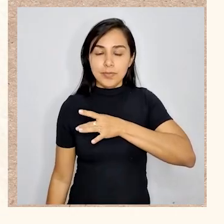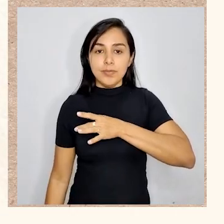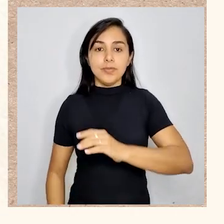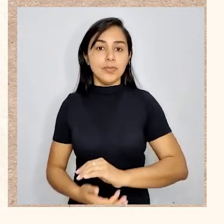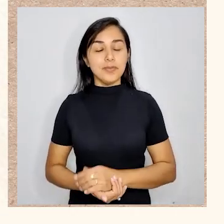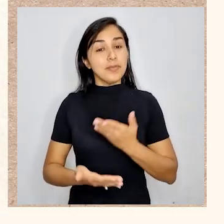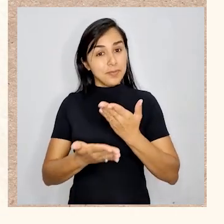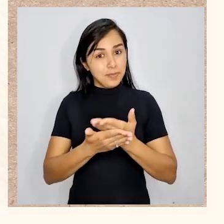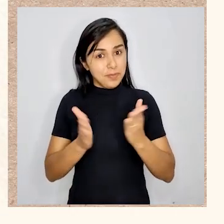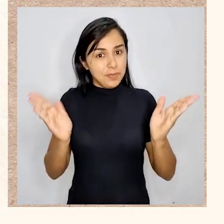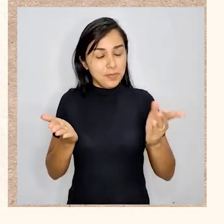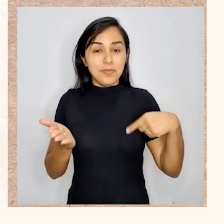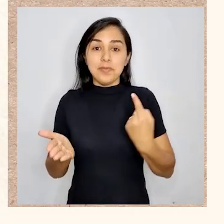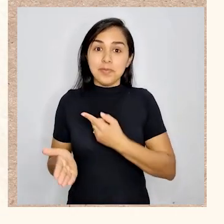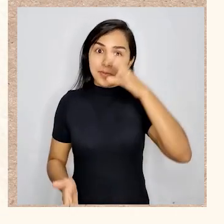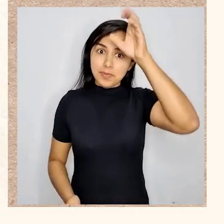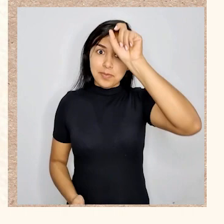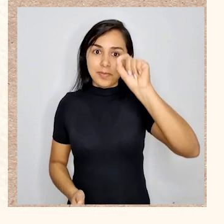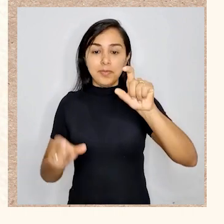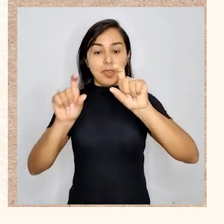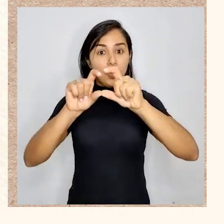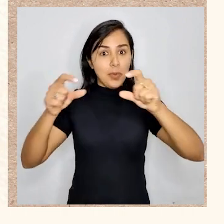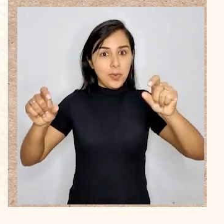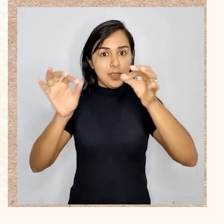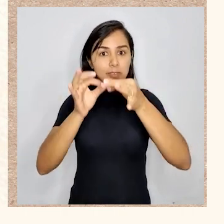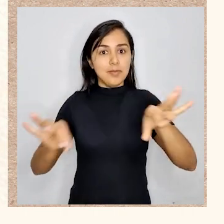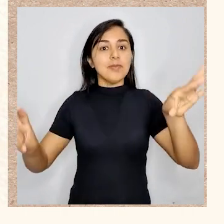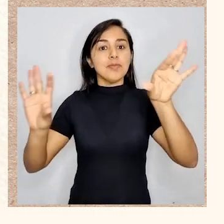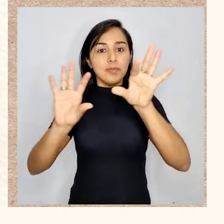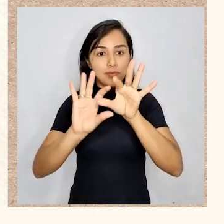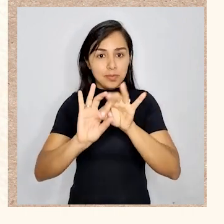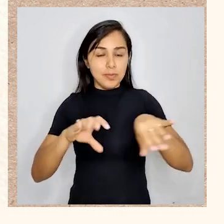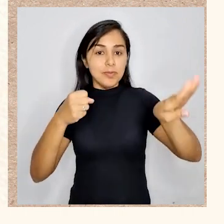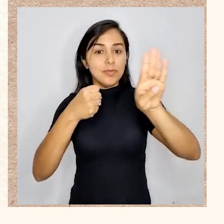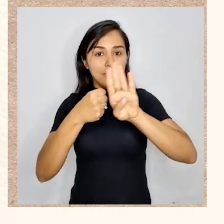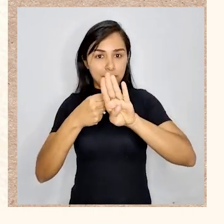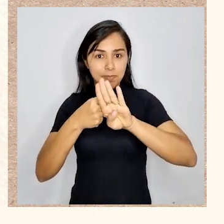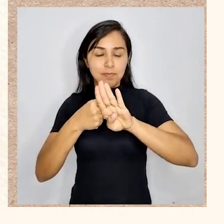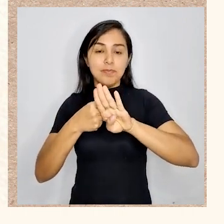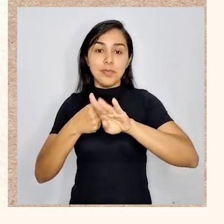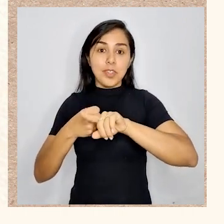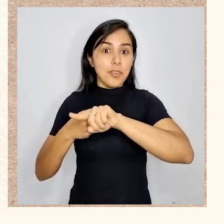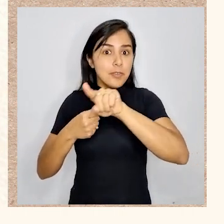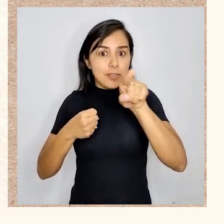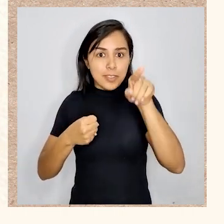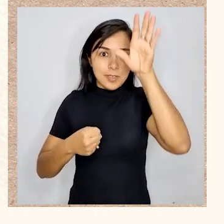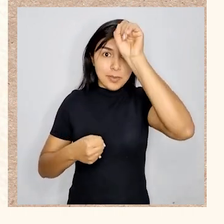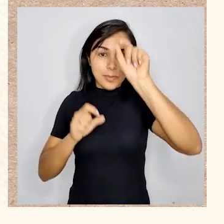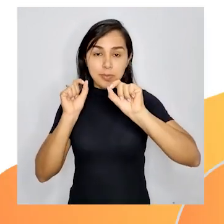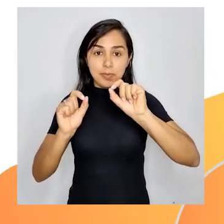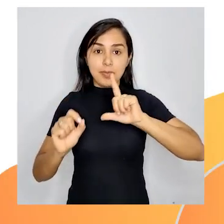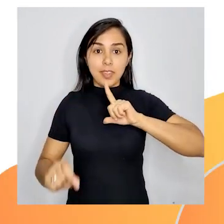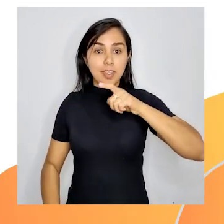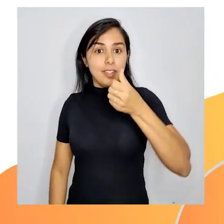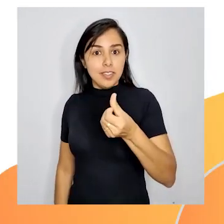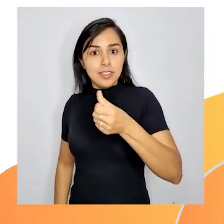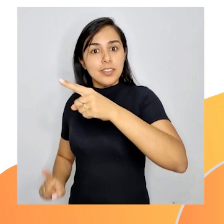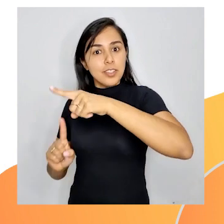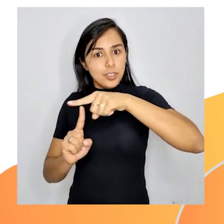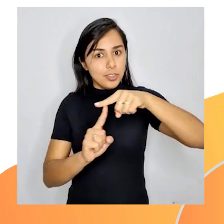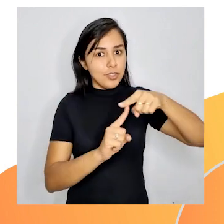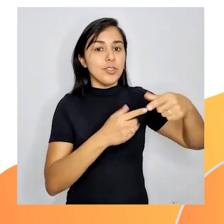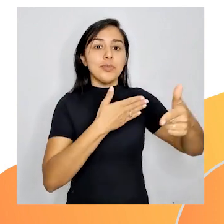principal. Na aula de hoje, nós aprendemos sobre orações subordinadas substantivas. Vocês viram que elas possuem 6 tipos